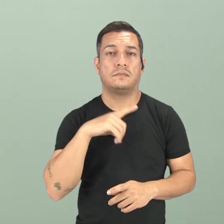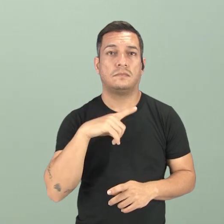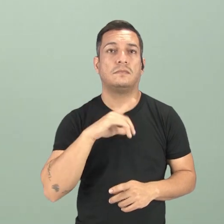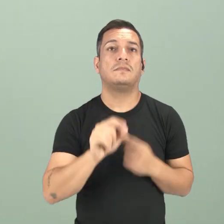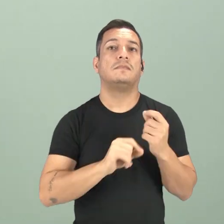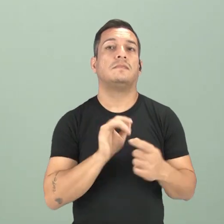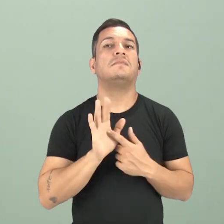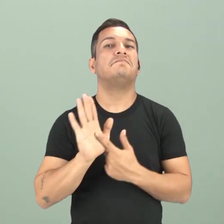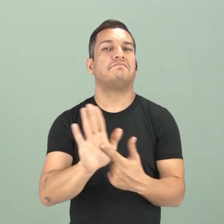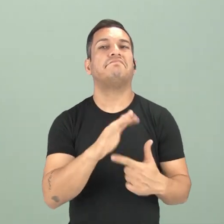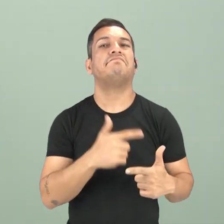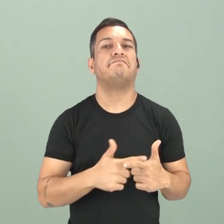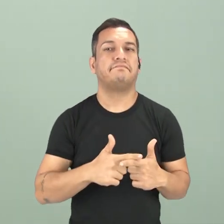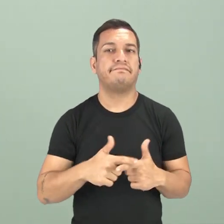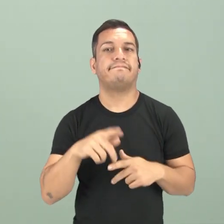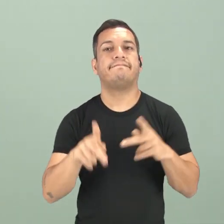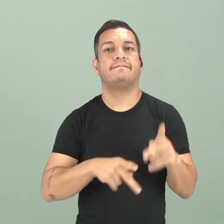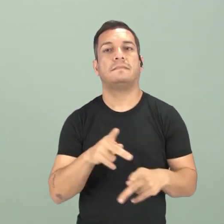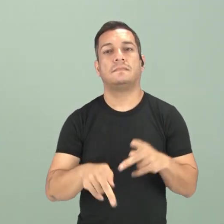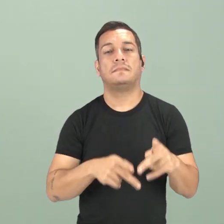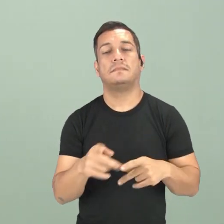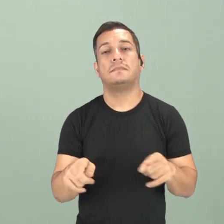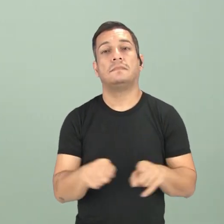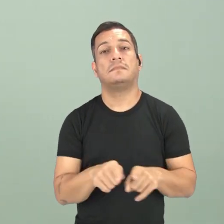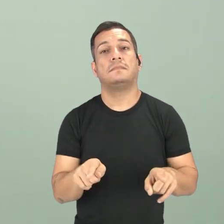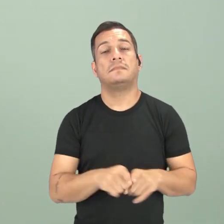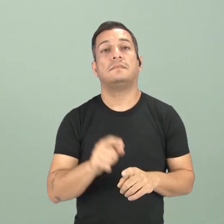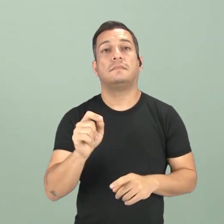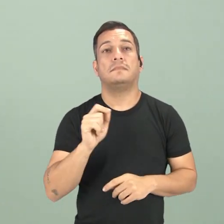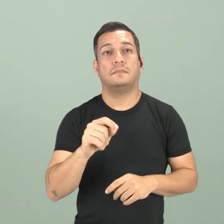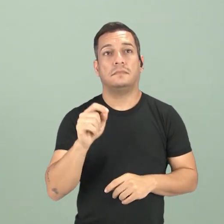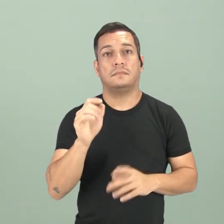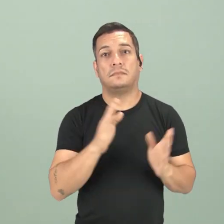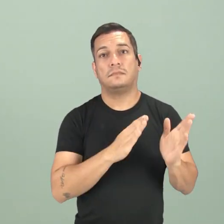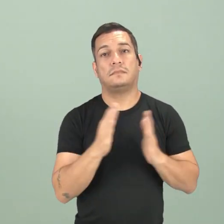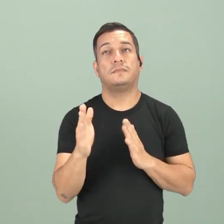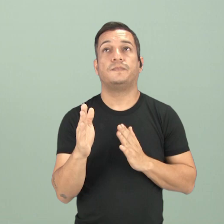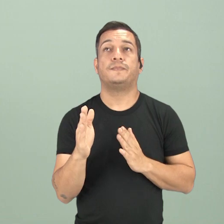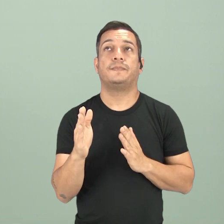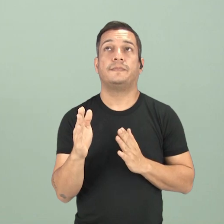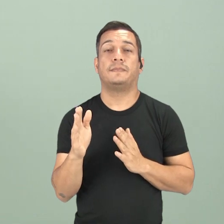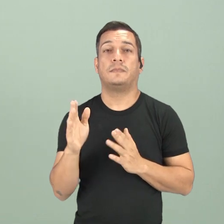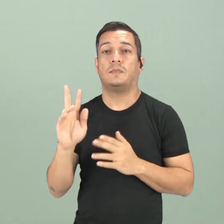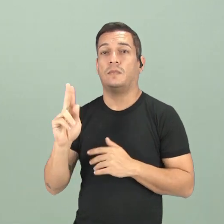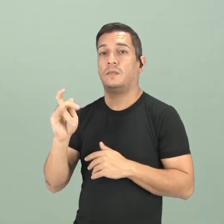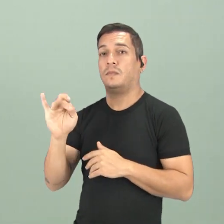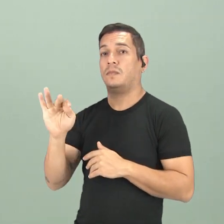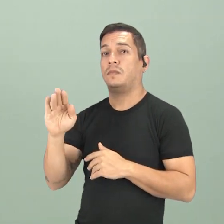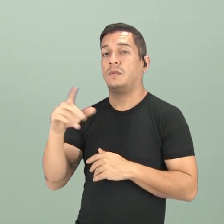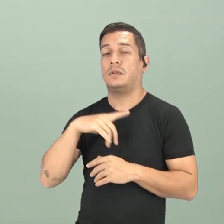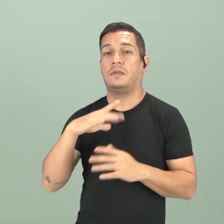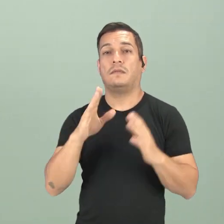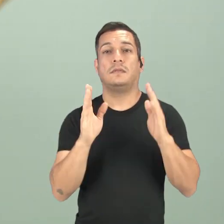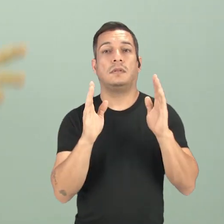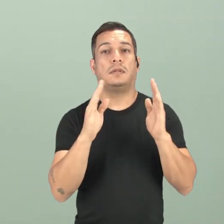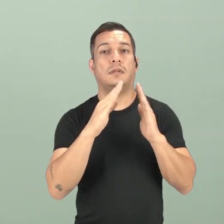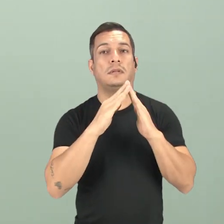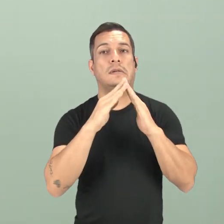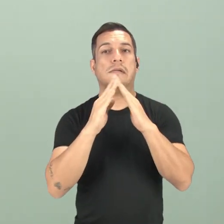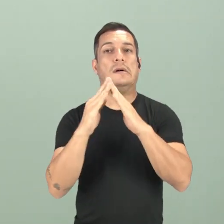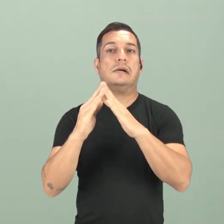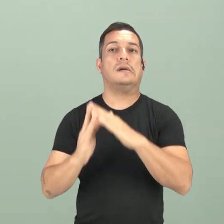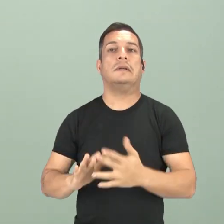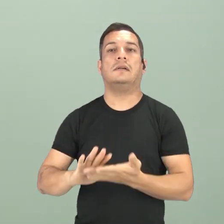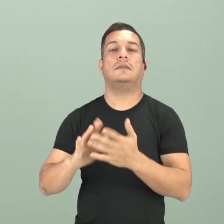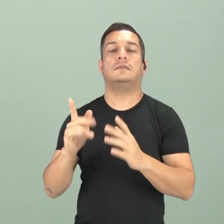traziam muitos problemas para a população do lugar, como também no período em que o Haiti sofreu um terremoto e que o país foi arrasado